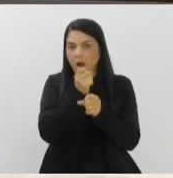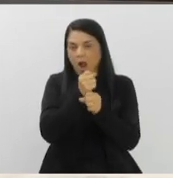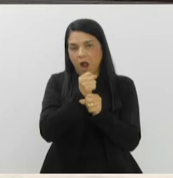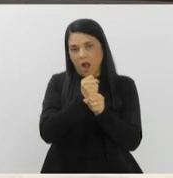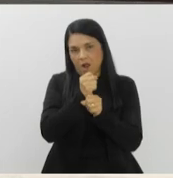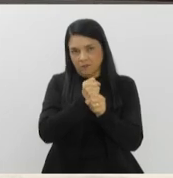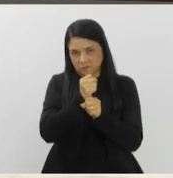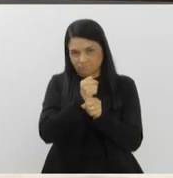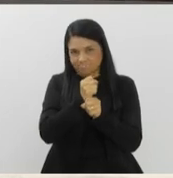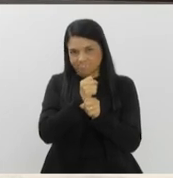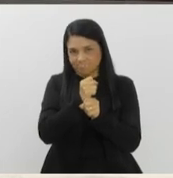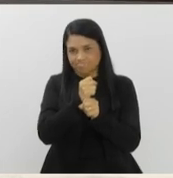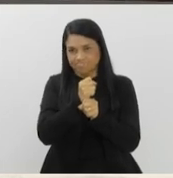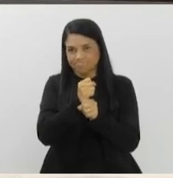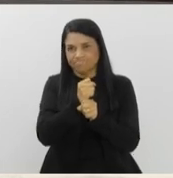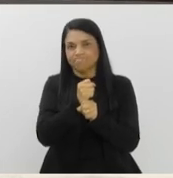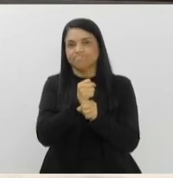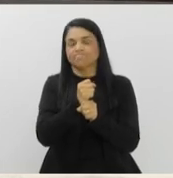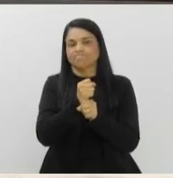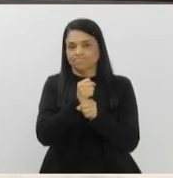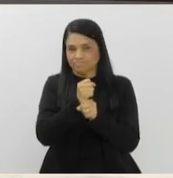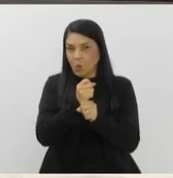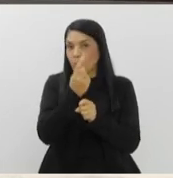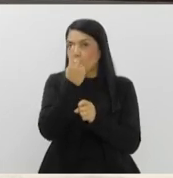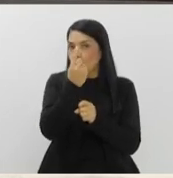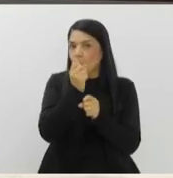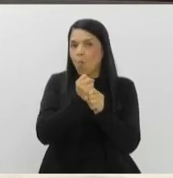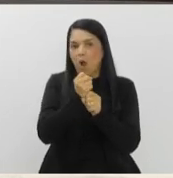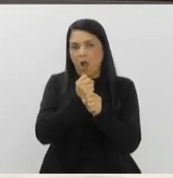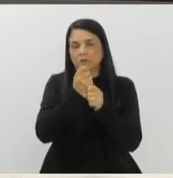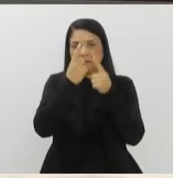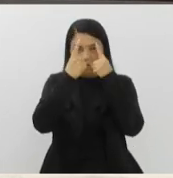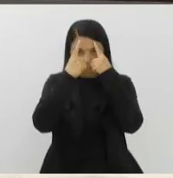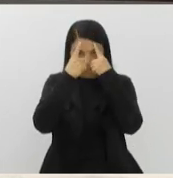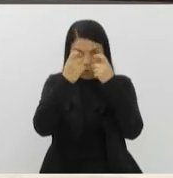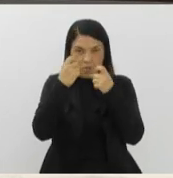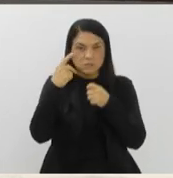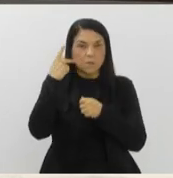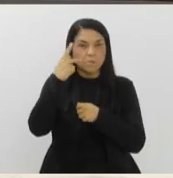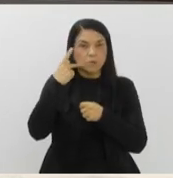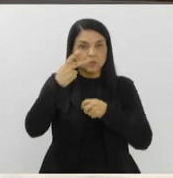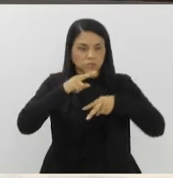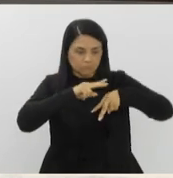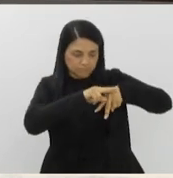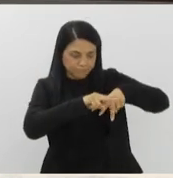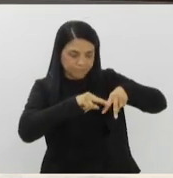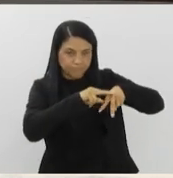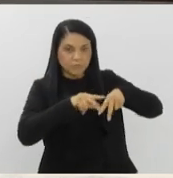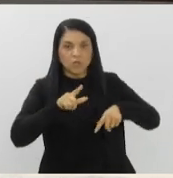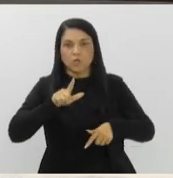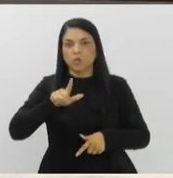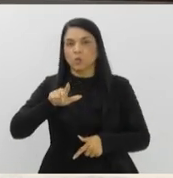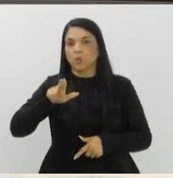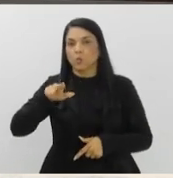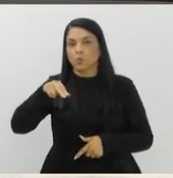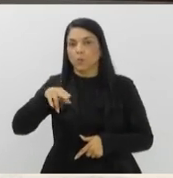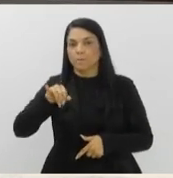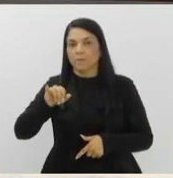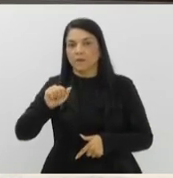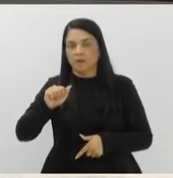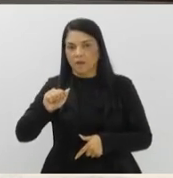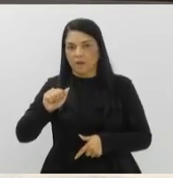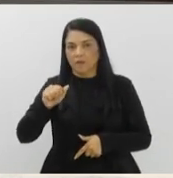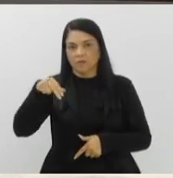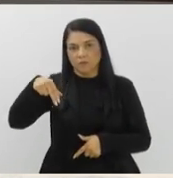uma claríssima violência política de gênero lá em Lumiar, em Nova Friburgo, quando